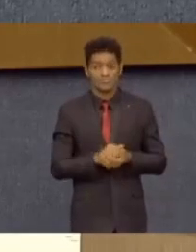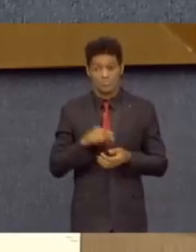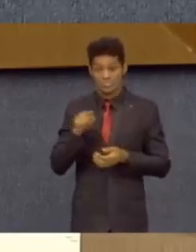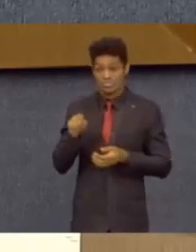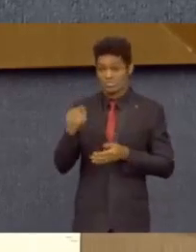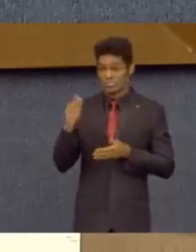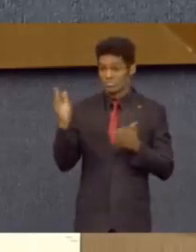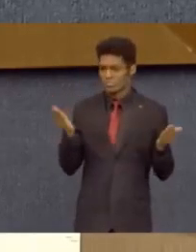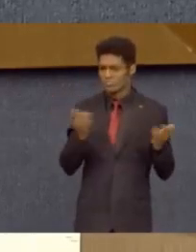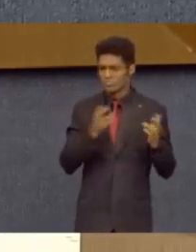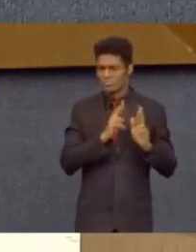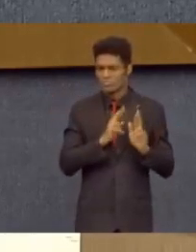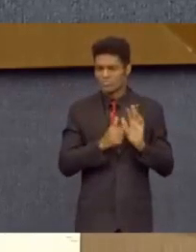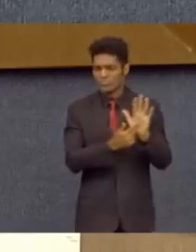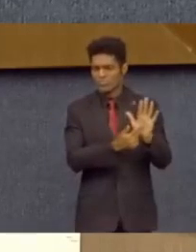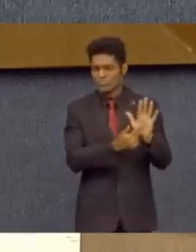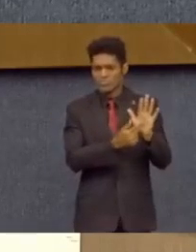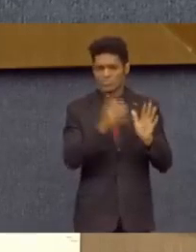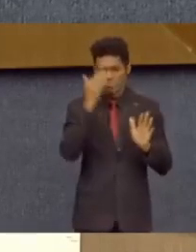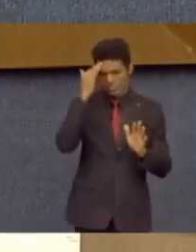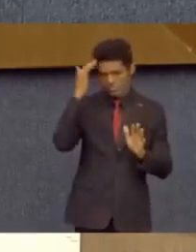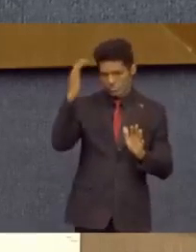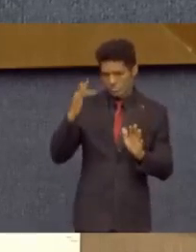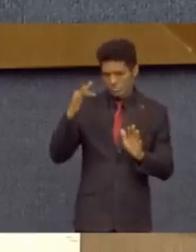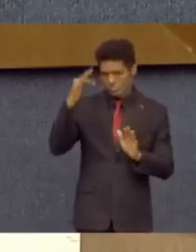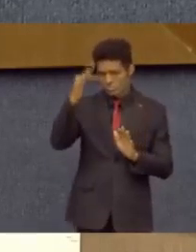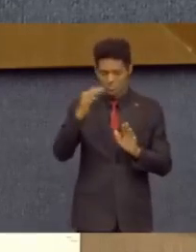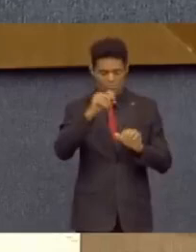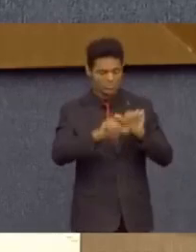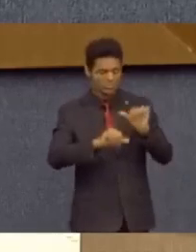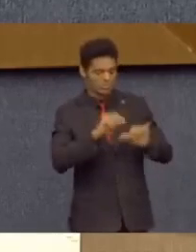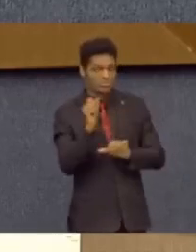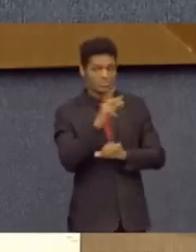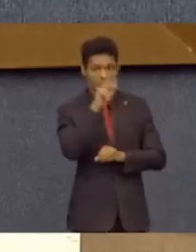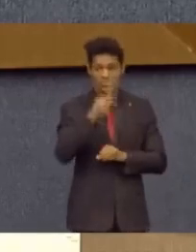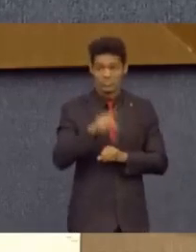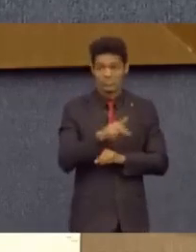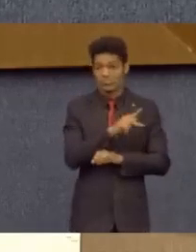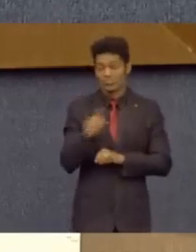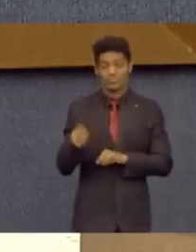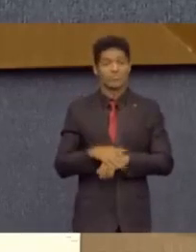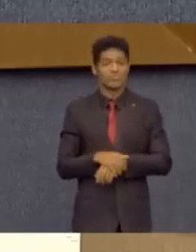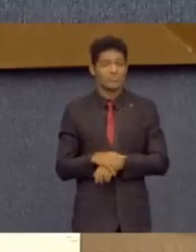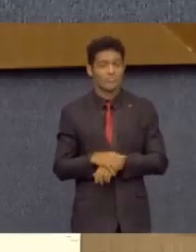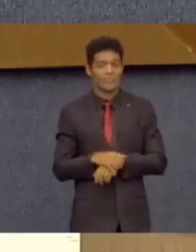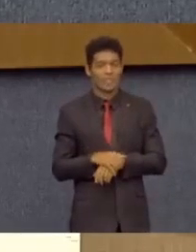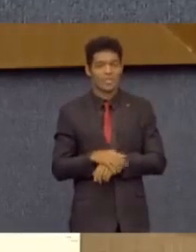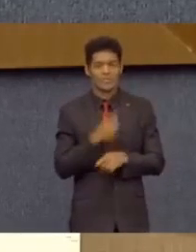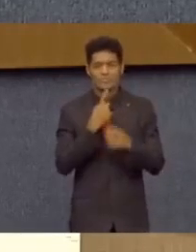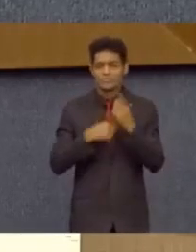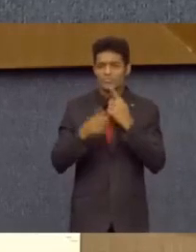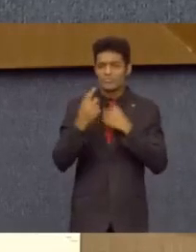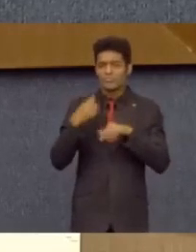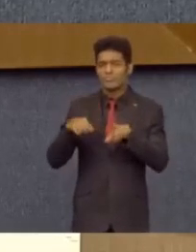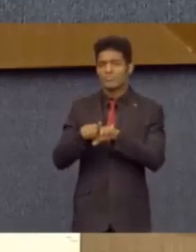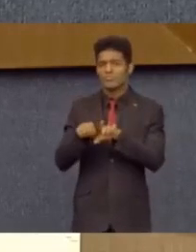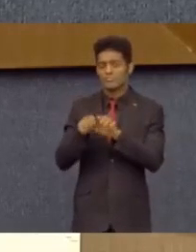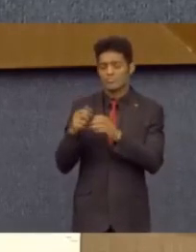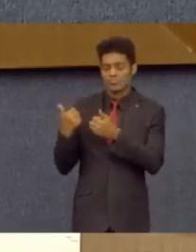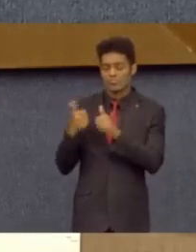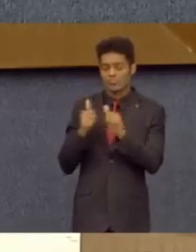Jefferson expressava o seu sonho de ser padre. Seu desejo de seguir a caminhada